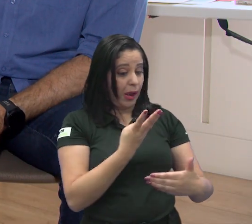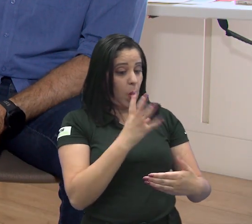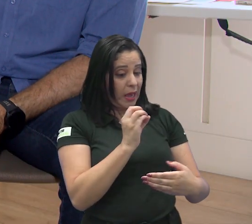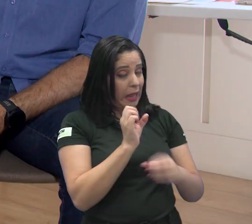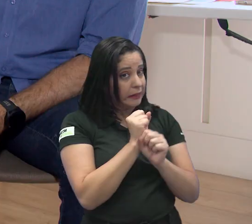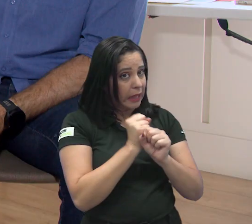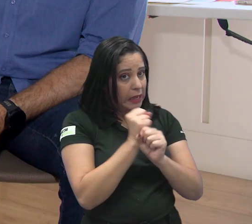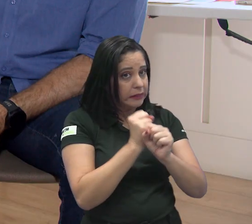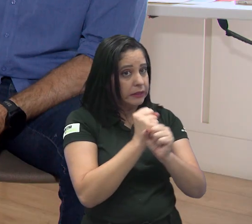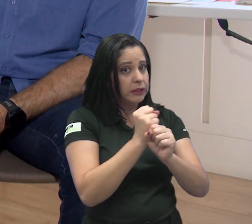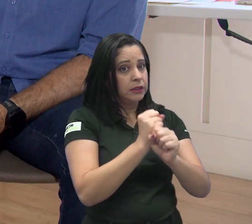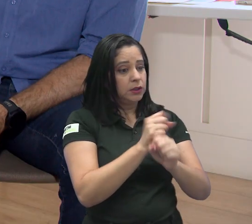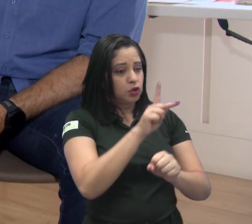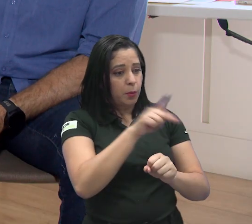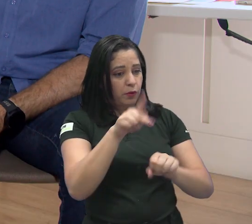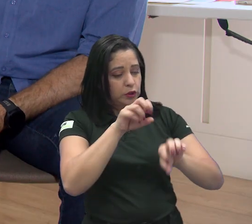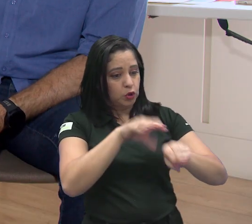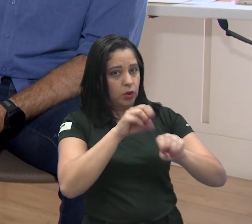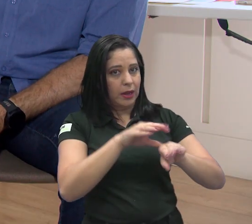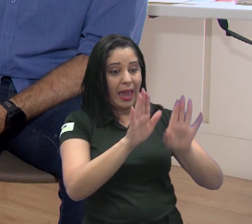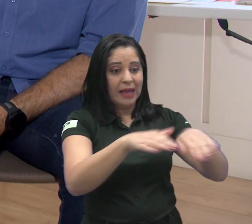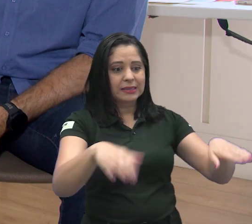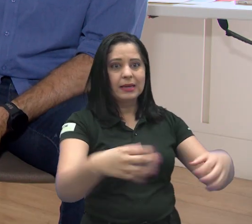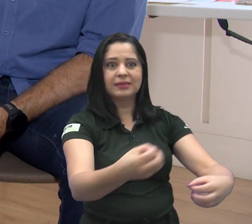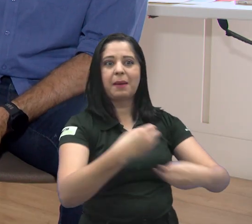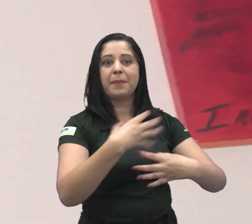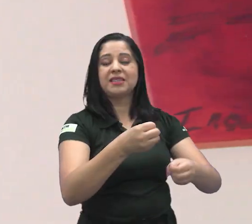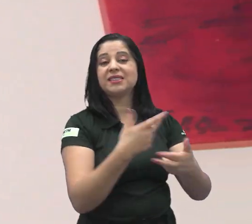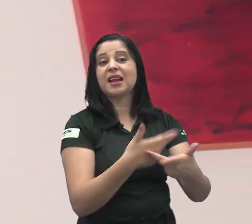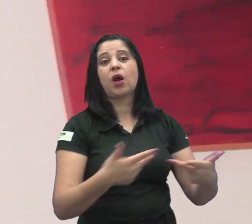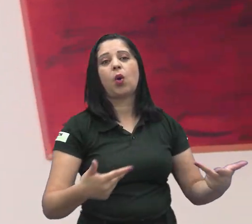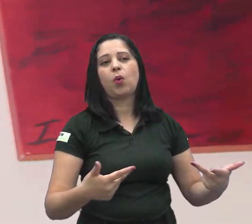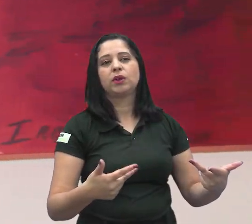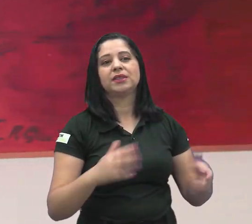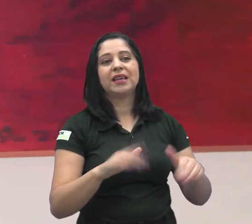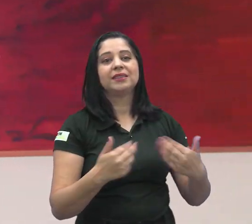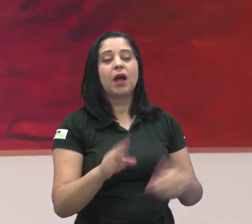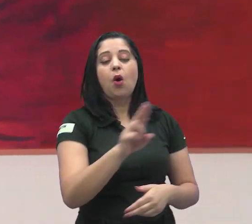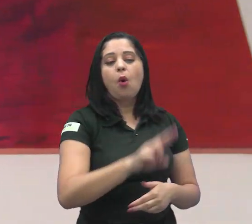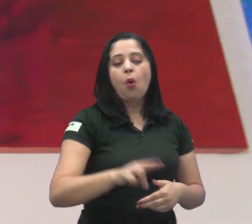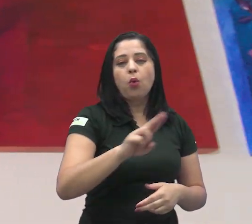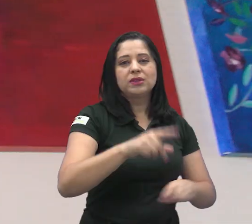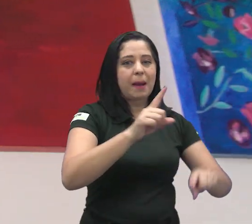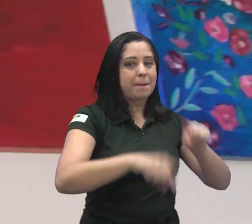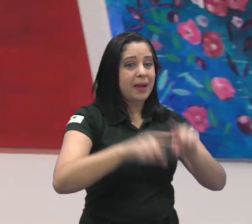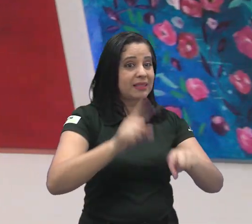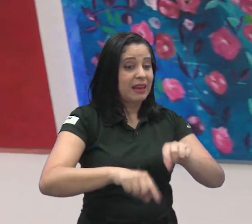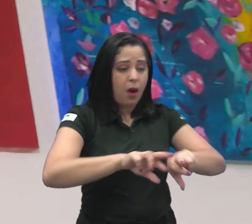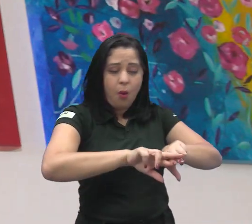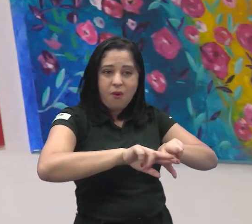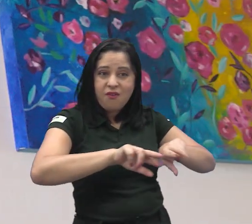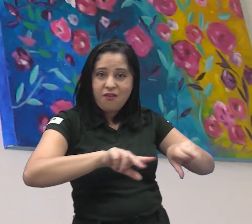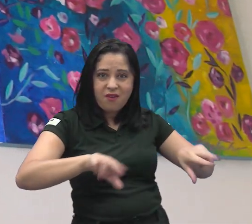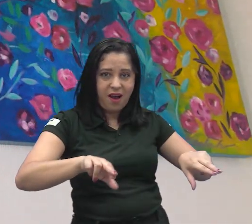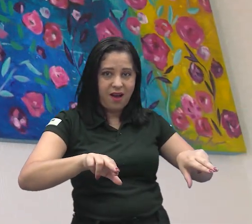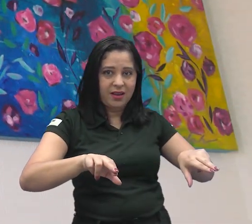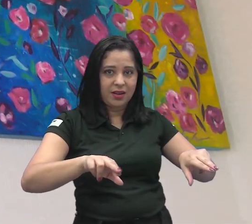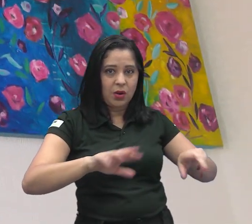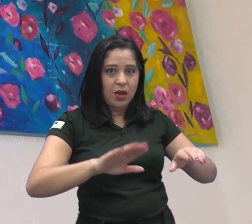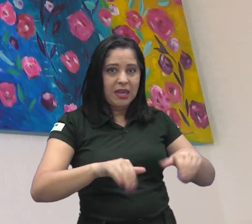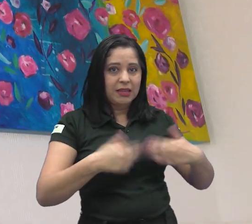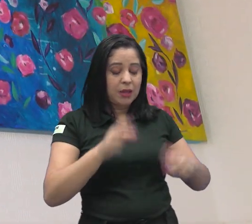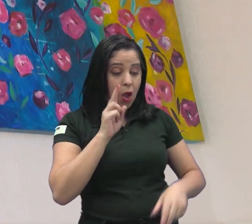lecionando, eu aprendo muito com as crianças, muito. E a gente usa muitos materiais alternativos, então isso faz com que aguce a